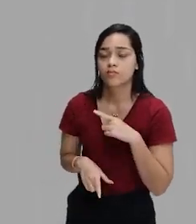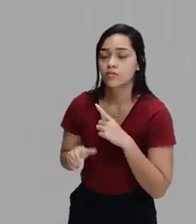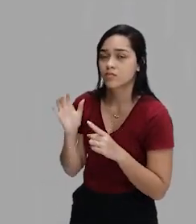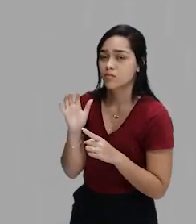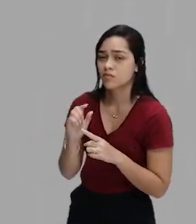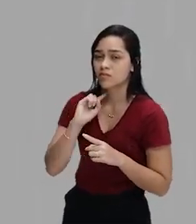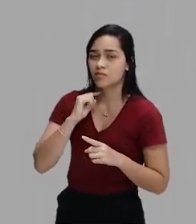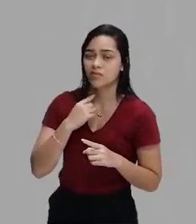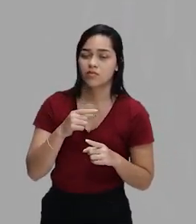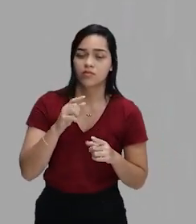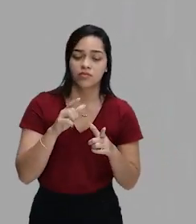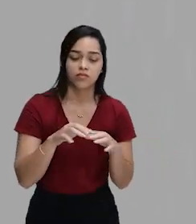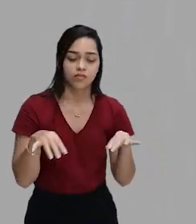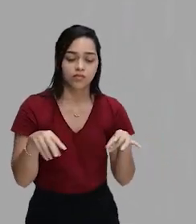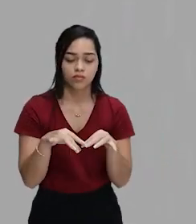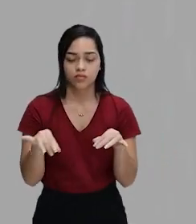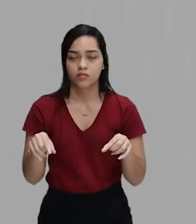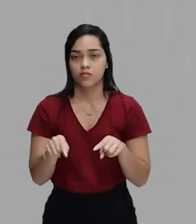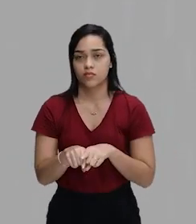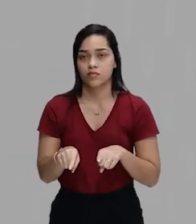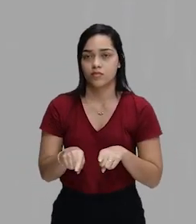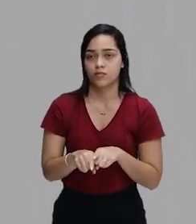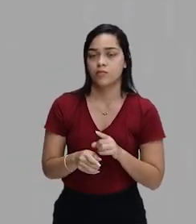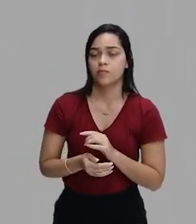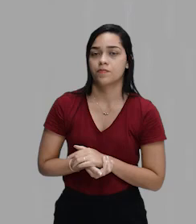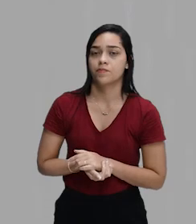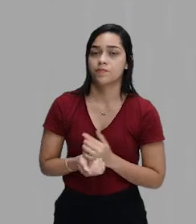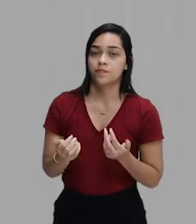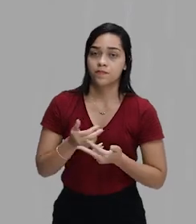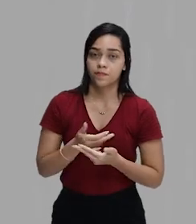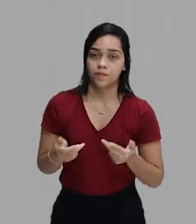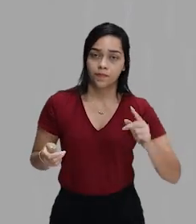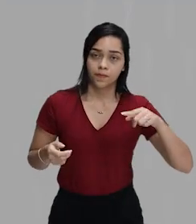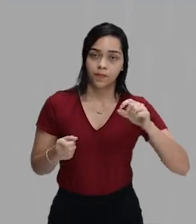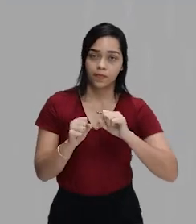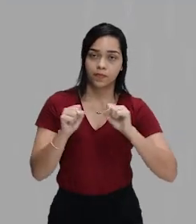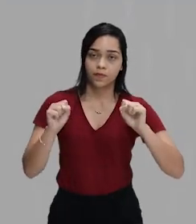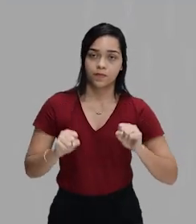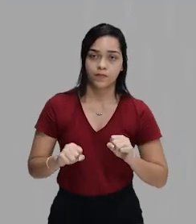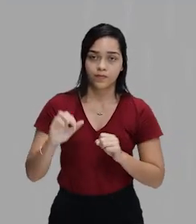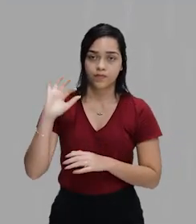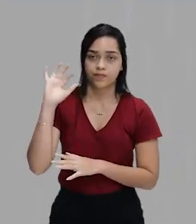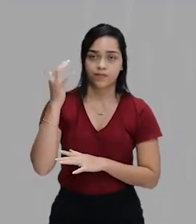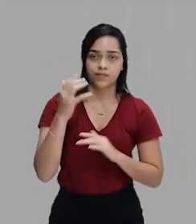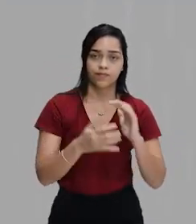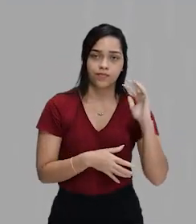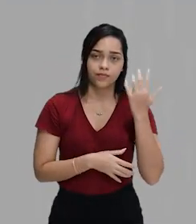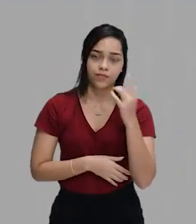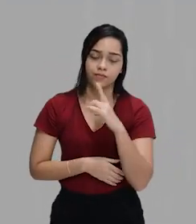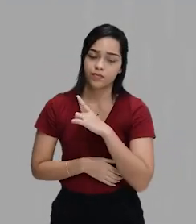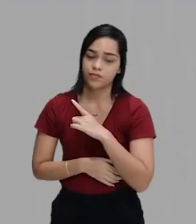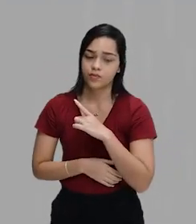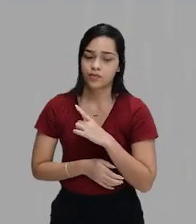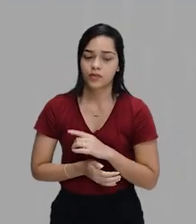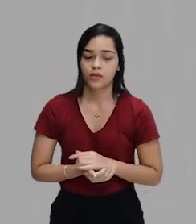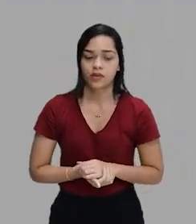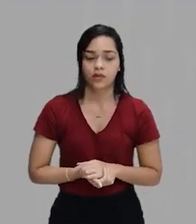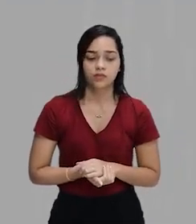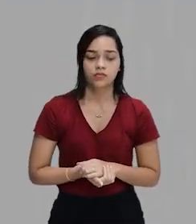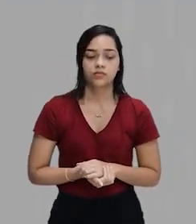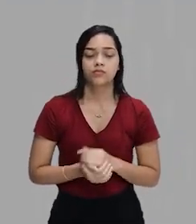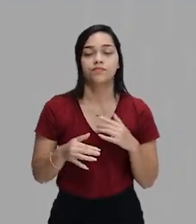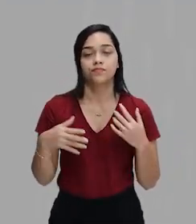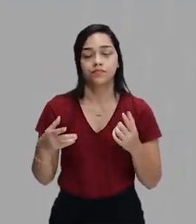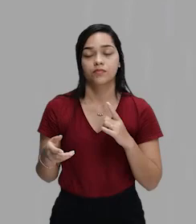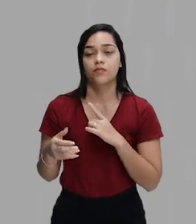contaminação de solos, fontes e vários outros sistemas ecológicos ou ambientes ecológicos. Então,